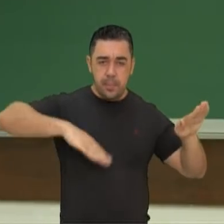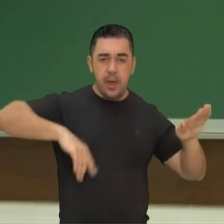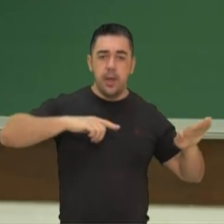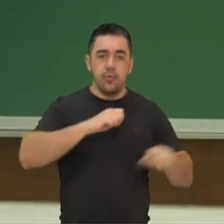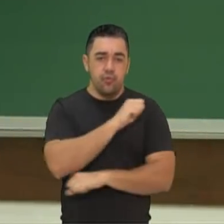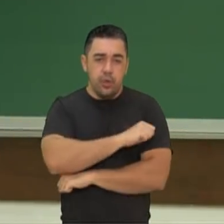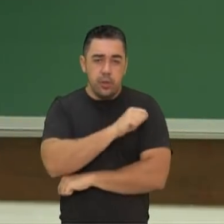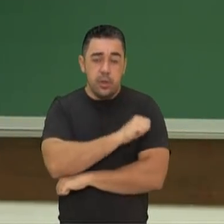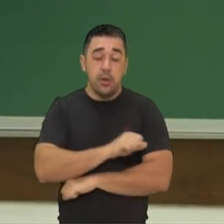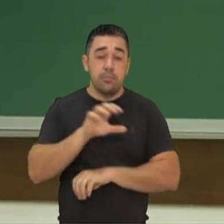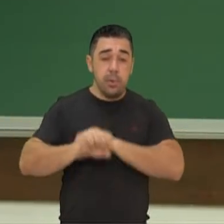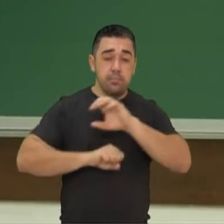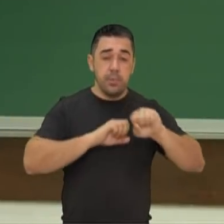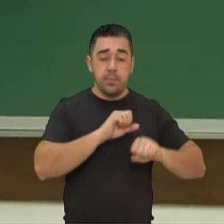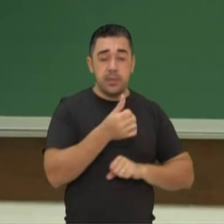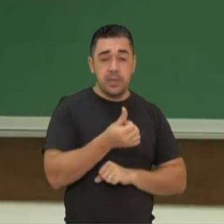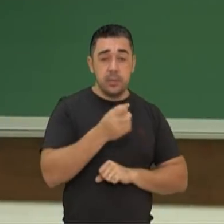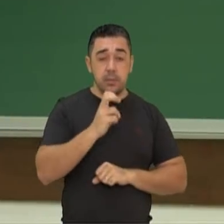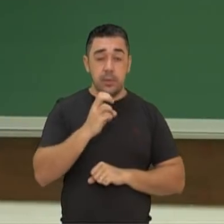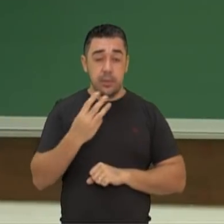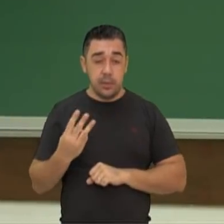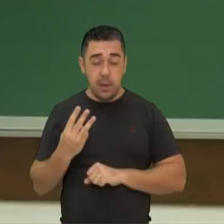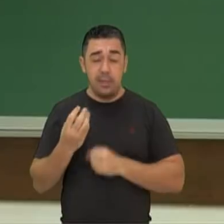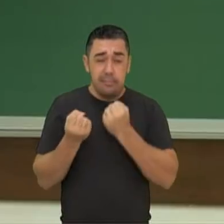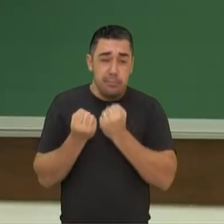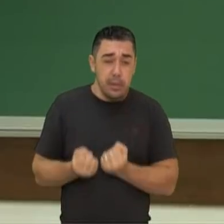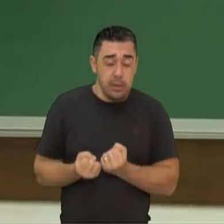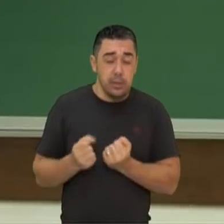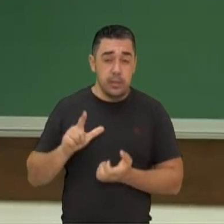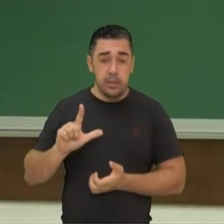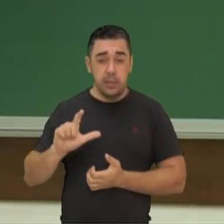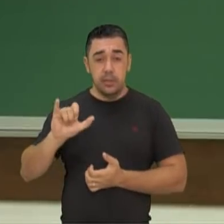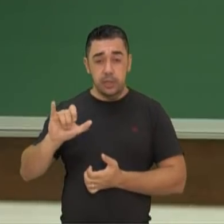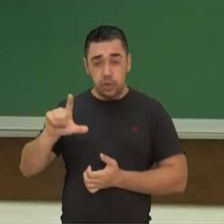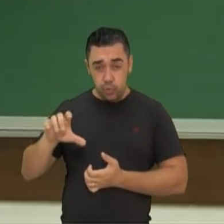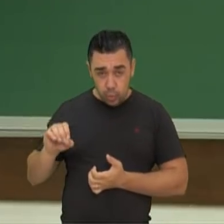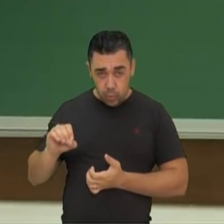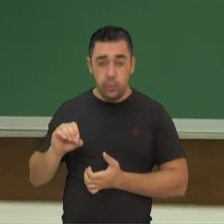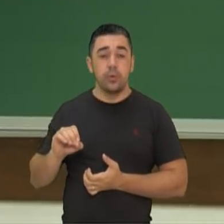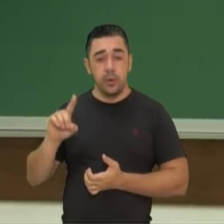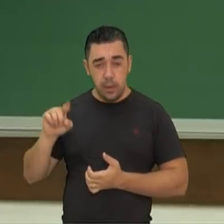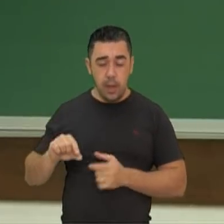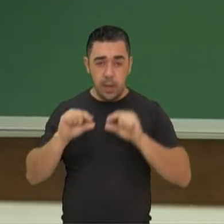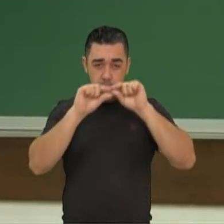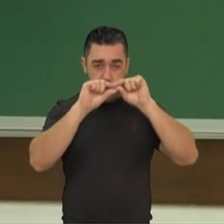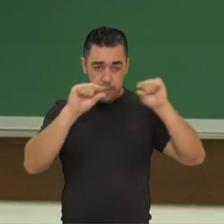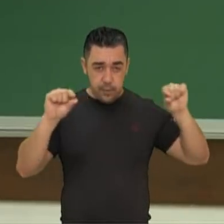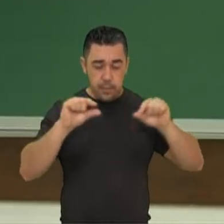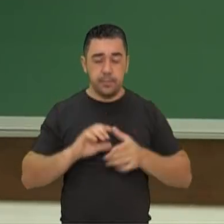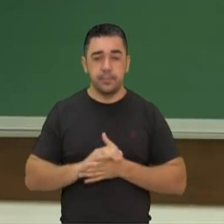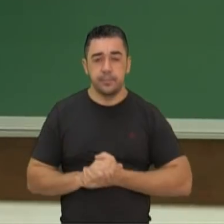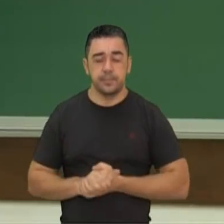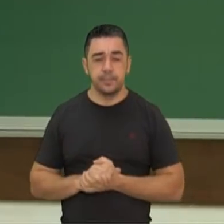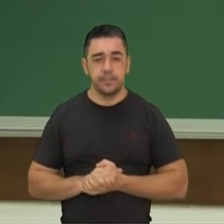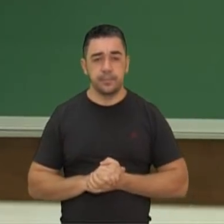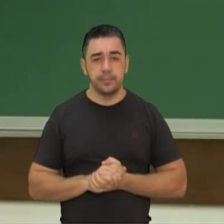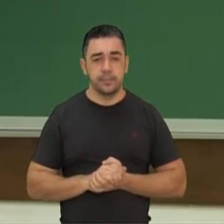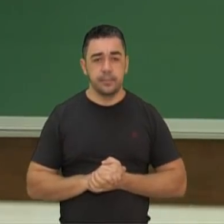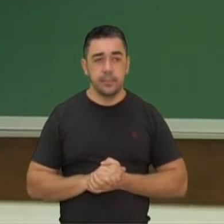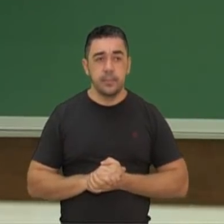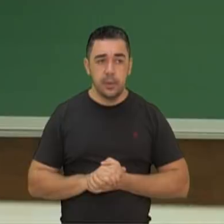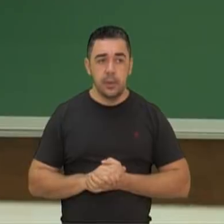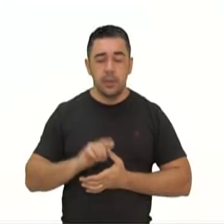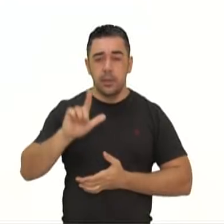recolhidas 653 toneladas de lixo, que é a nossa linha fina. O